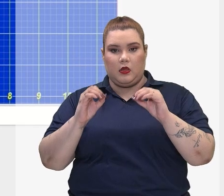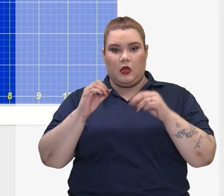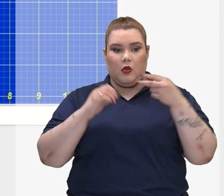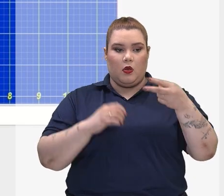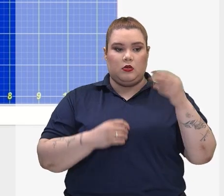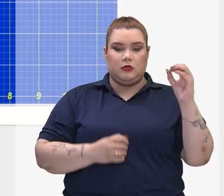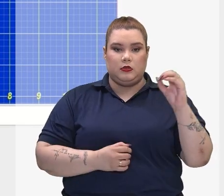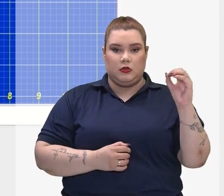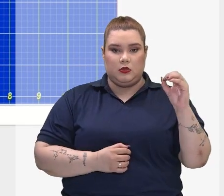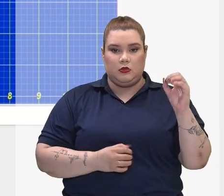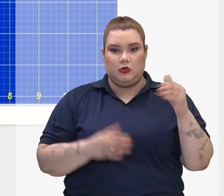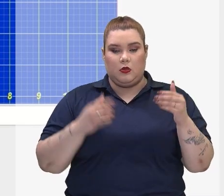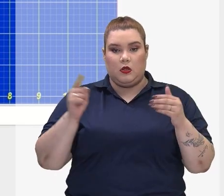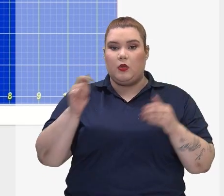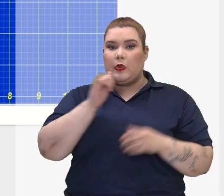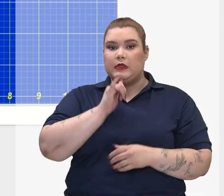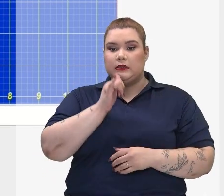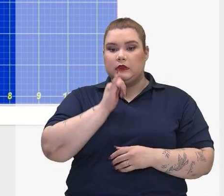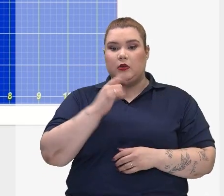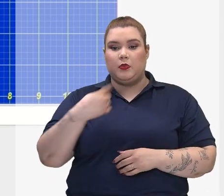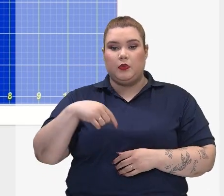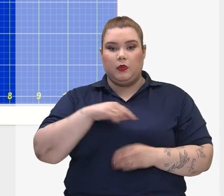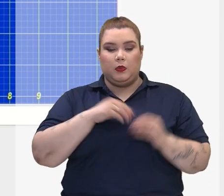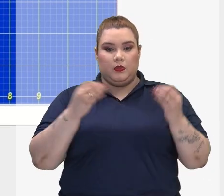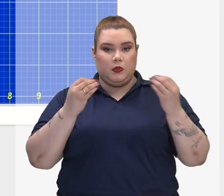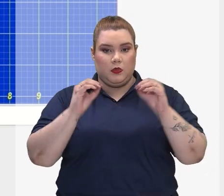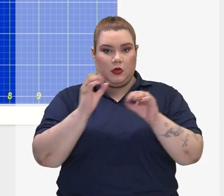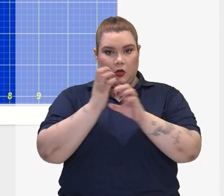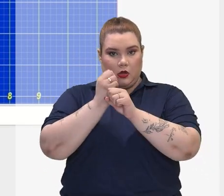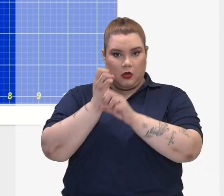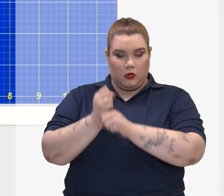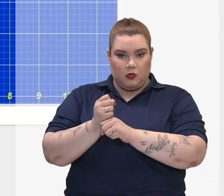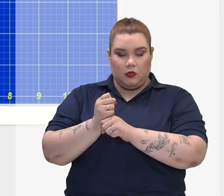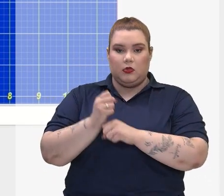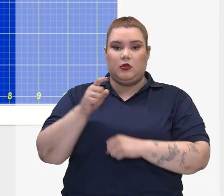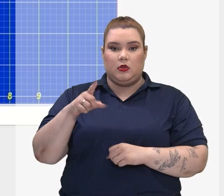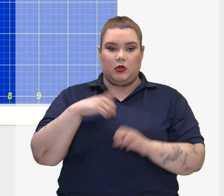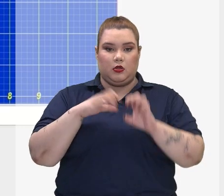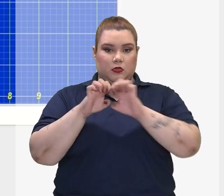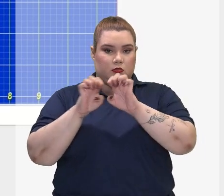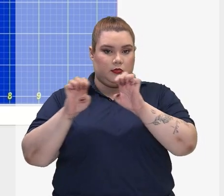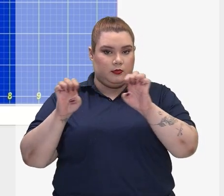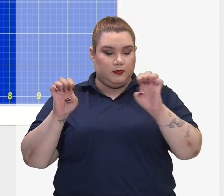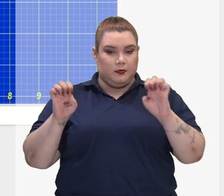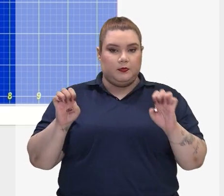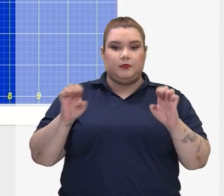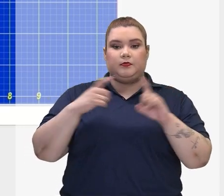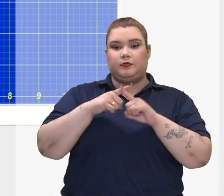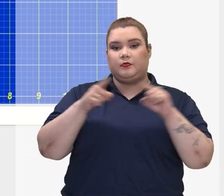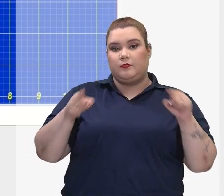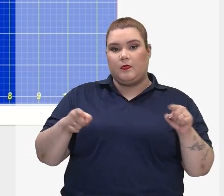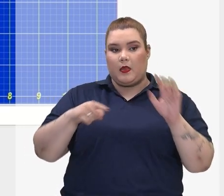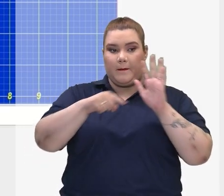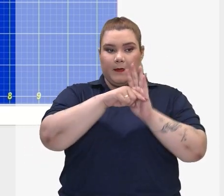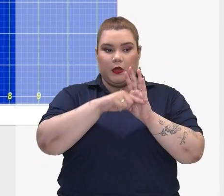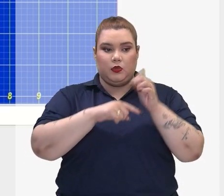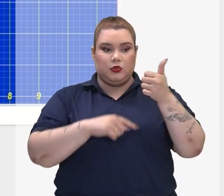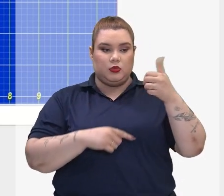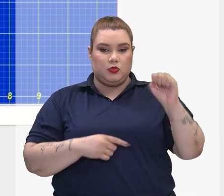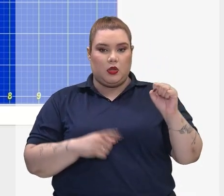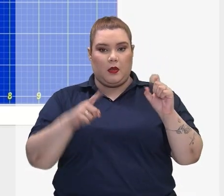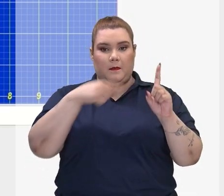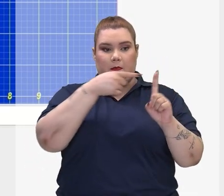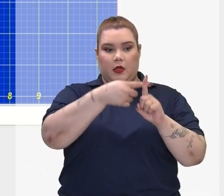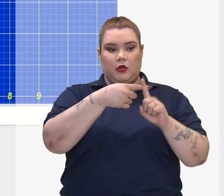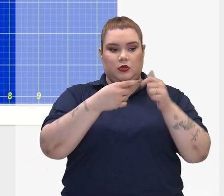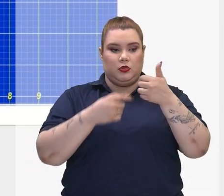Então, lá no exemplo, quando nós calculamos, né, tinha essa expressão aqui, né? Só que em vez de ser menos 18, era mais